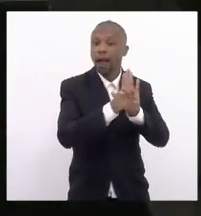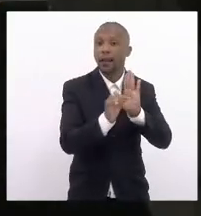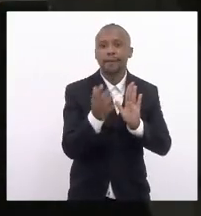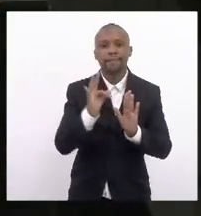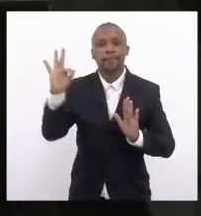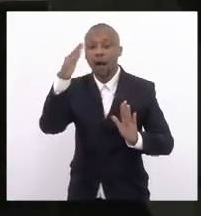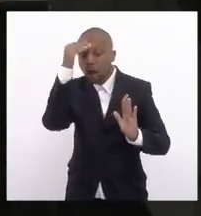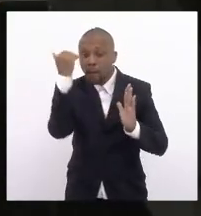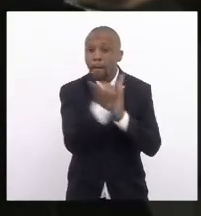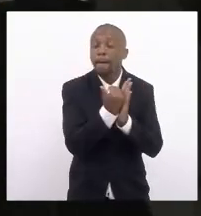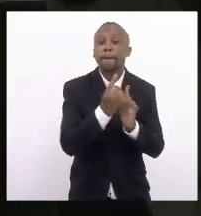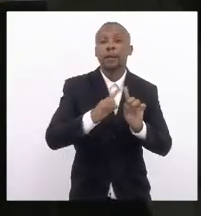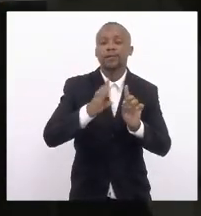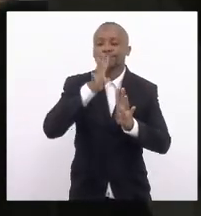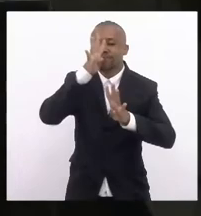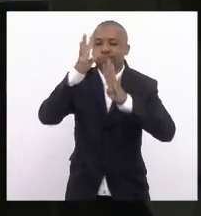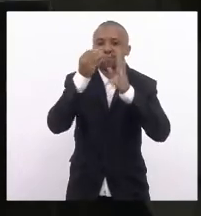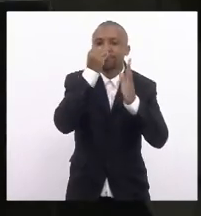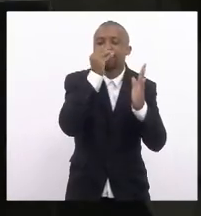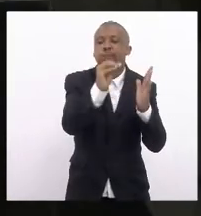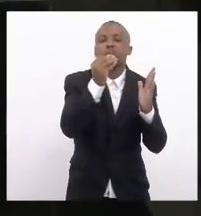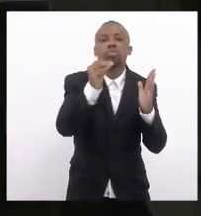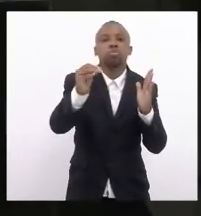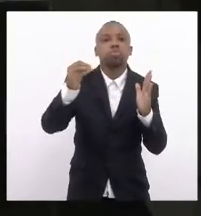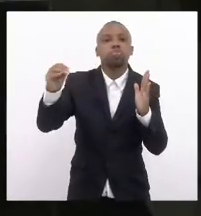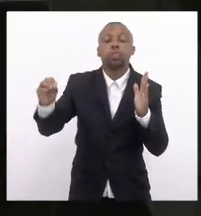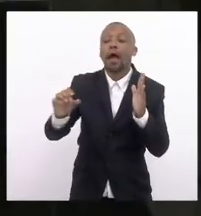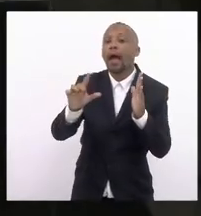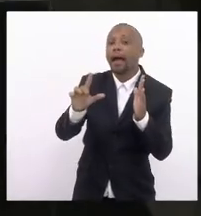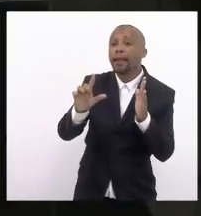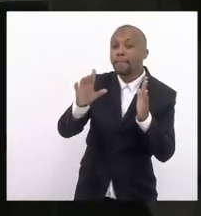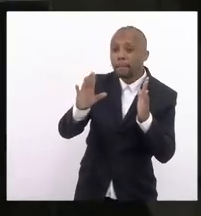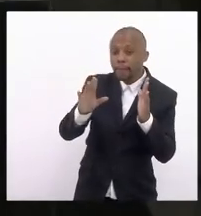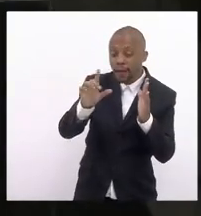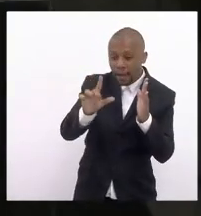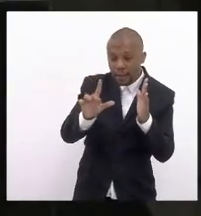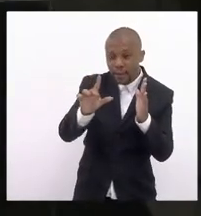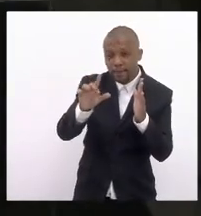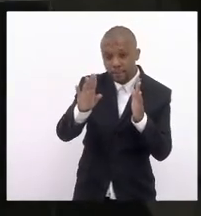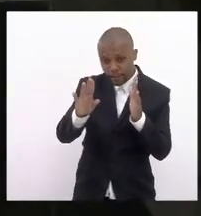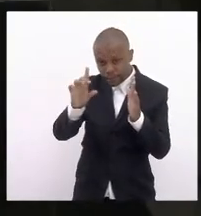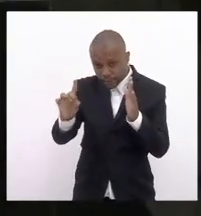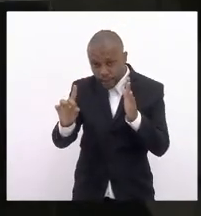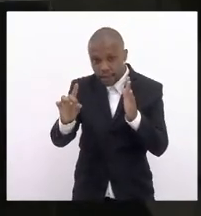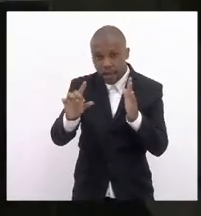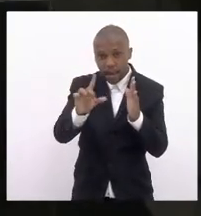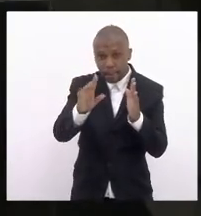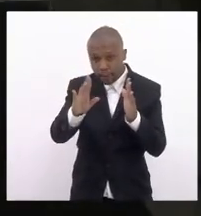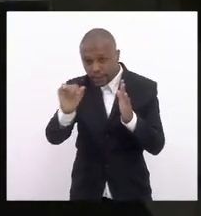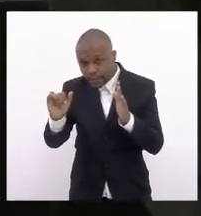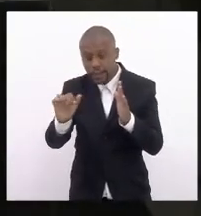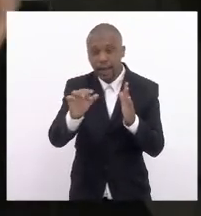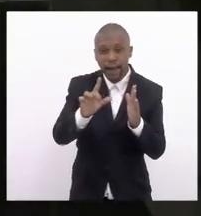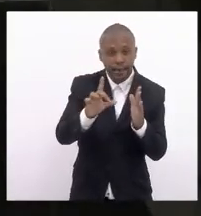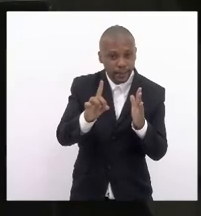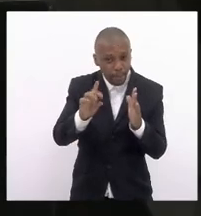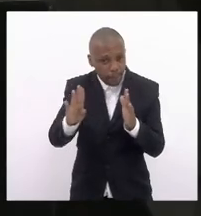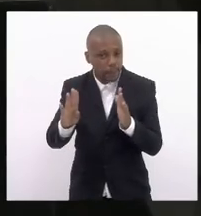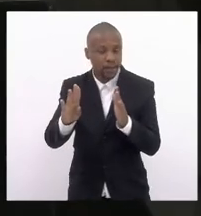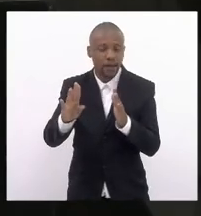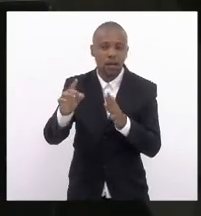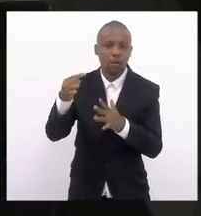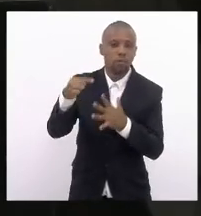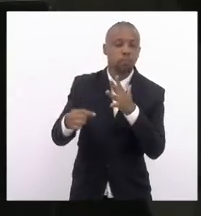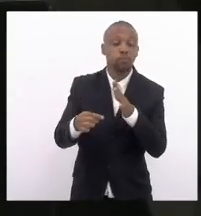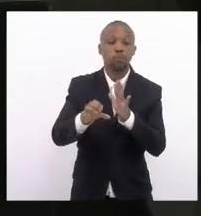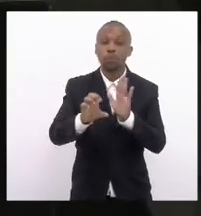Só que não cumpre um monte de coisa, não cumpre a Lei Brasileira de Inclusão, não cumpre vários preceitos da LDB, não cumpre vários preceitos do Estatuto da